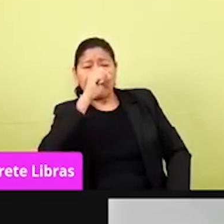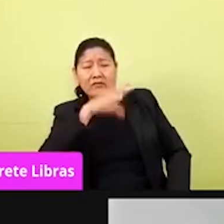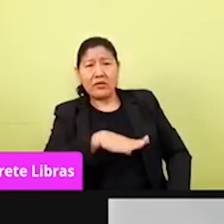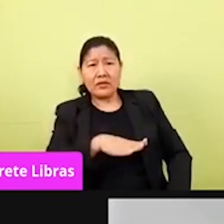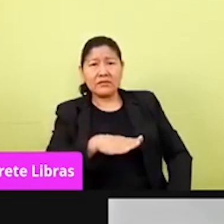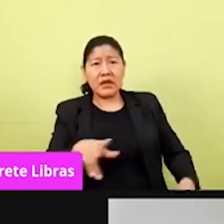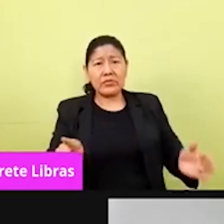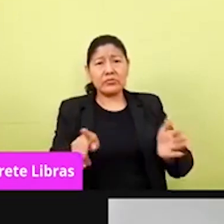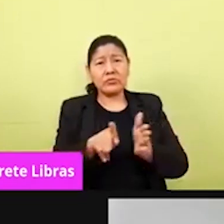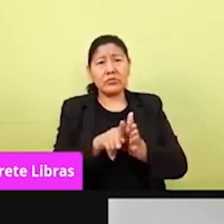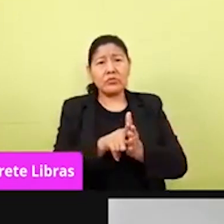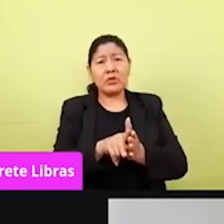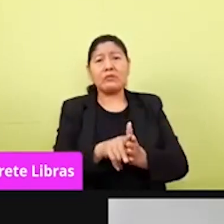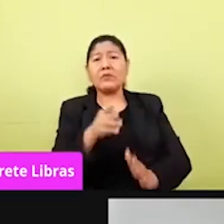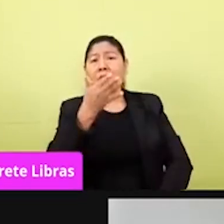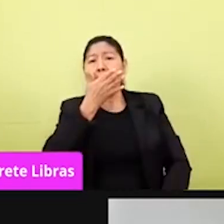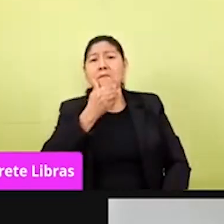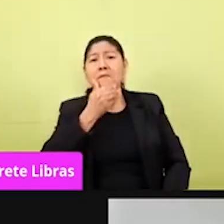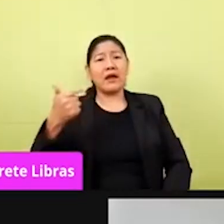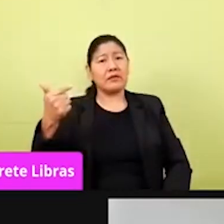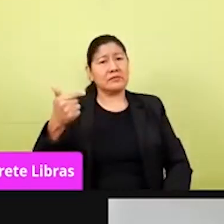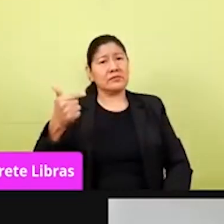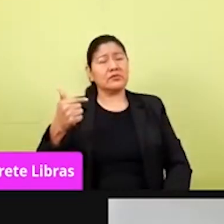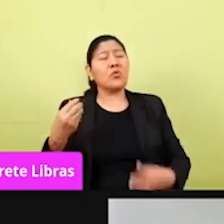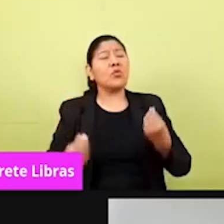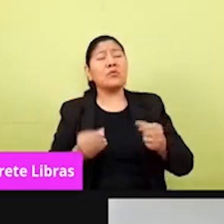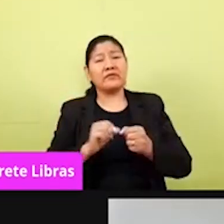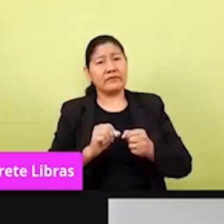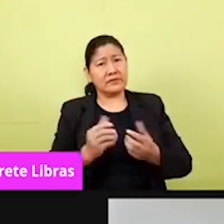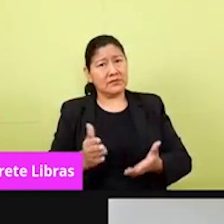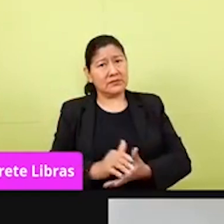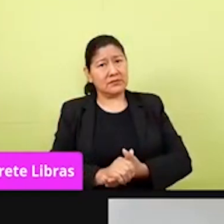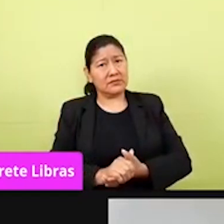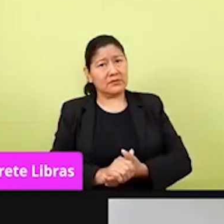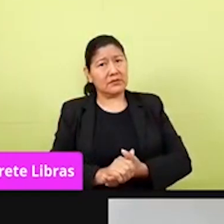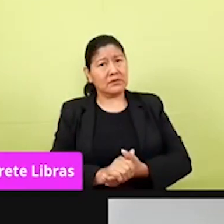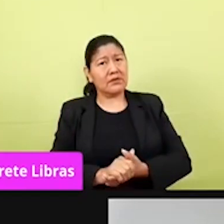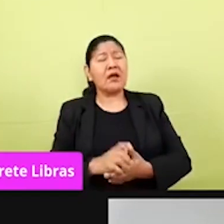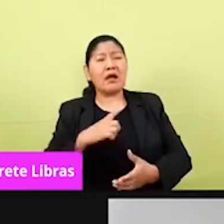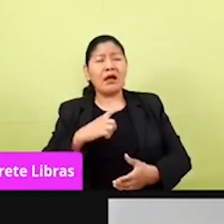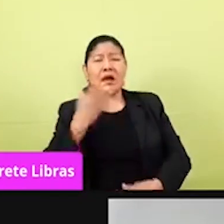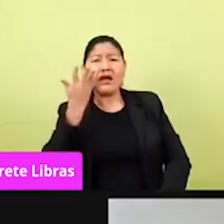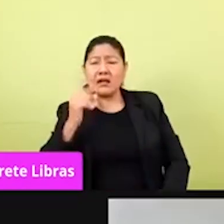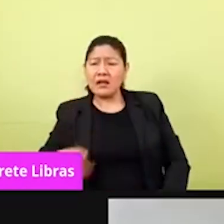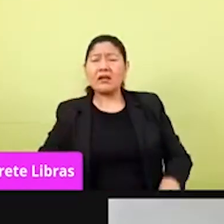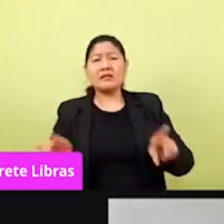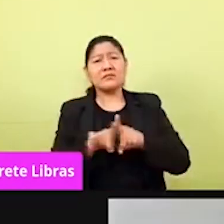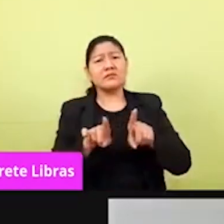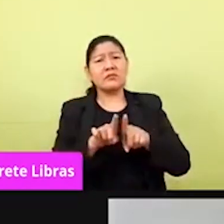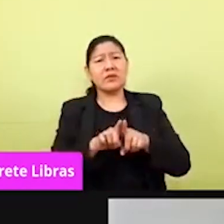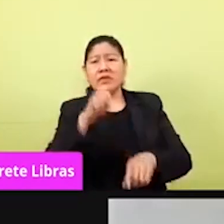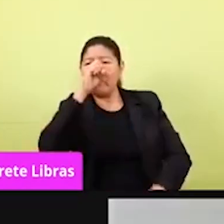equipe pedagógica, né? Então, quando a criança, ela vivencia, né, a violência doméstica, ou ela faz parte da